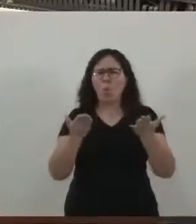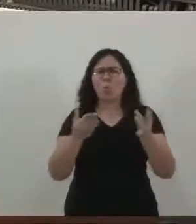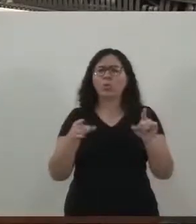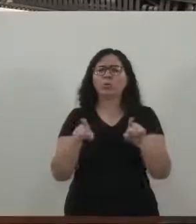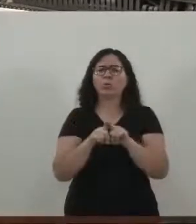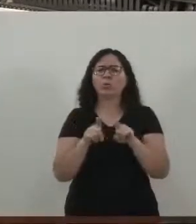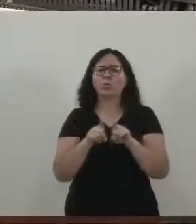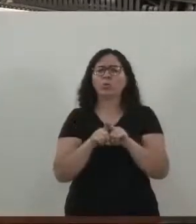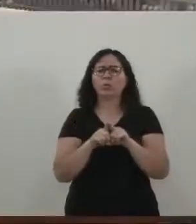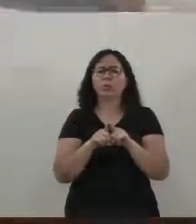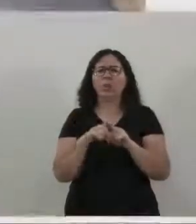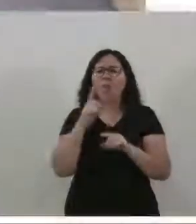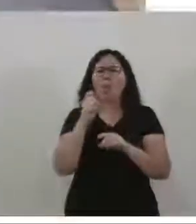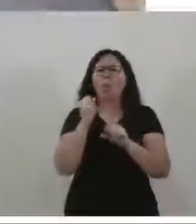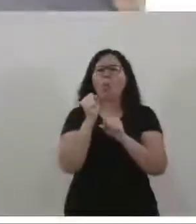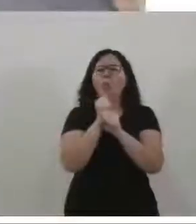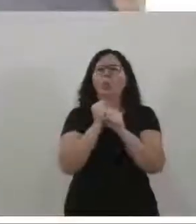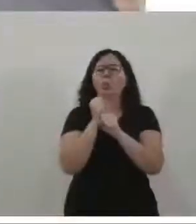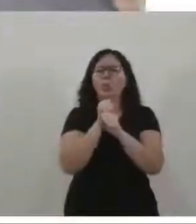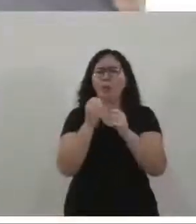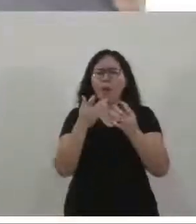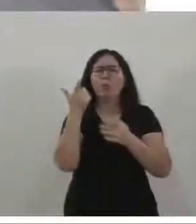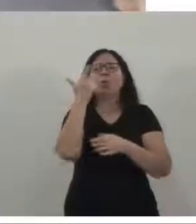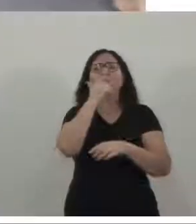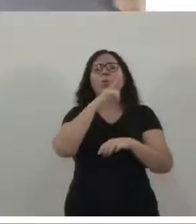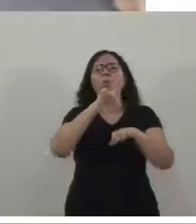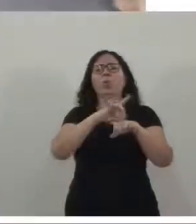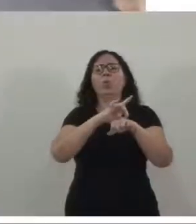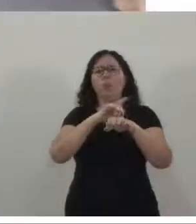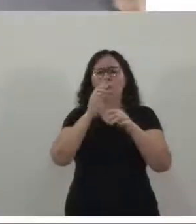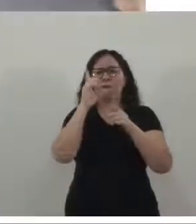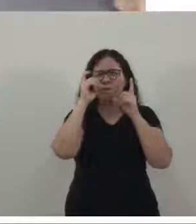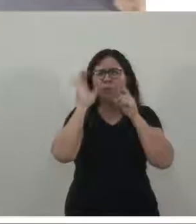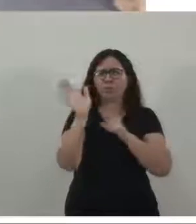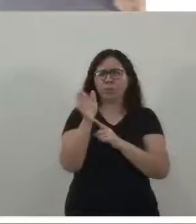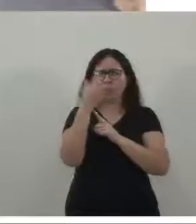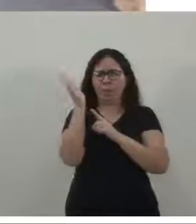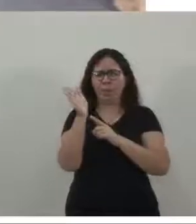também, depois de 8 anos aí está sendo feito o recapeamento. Pode passar as fotos, por gentileza?